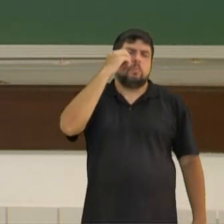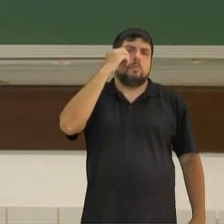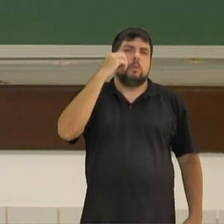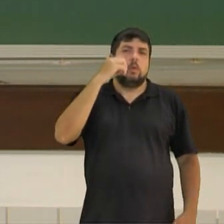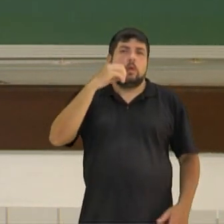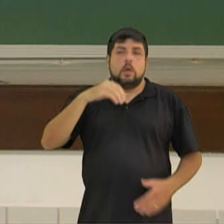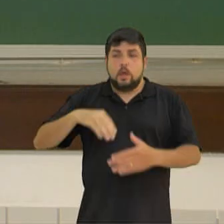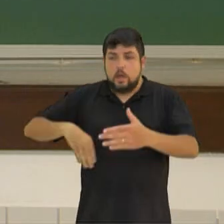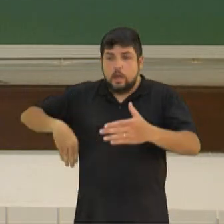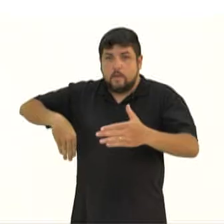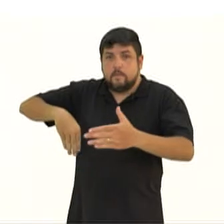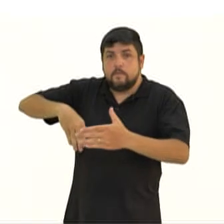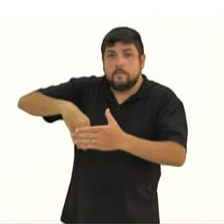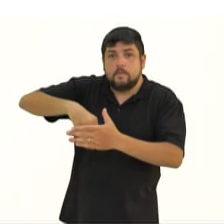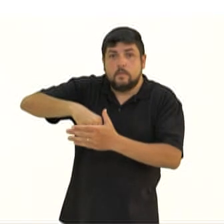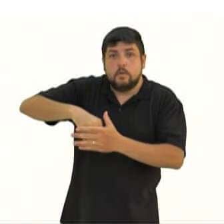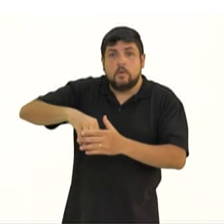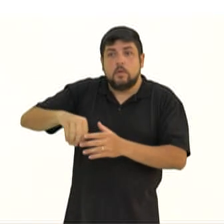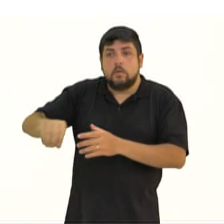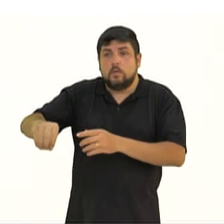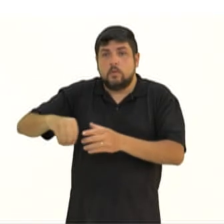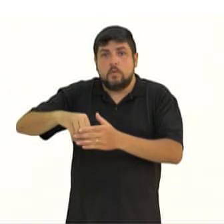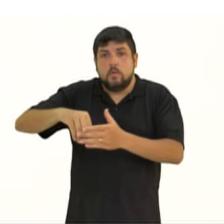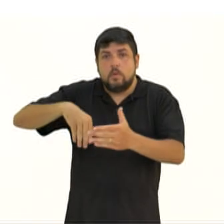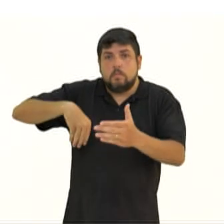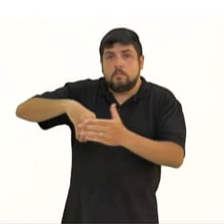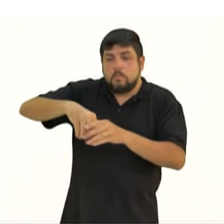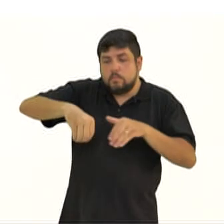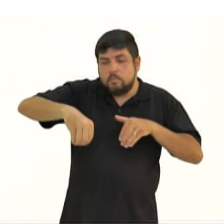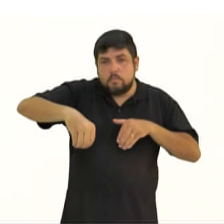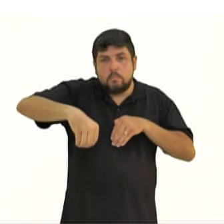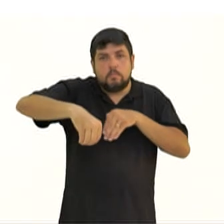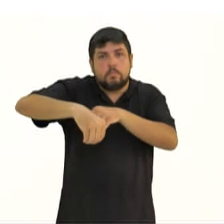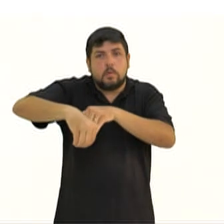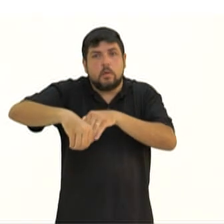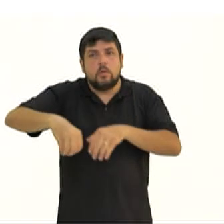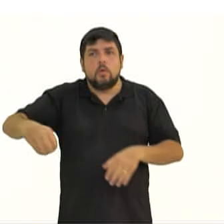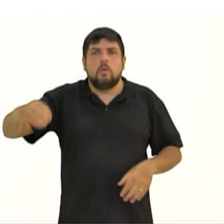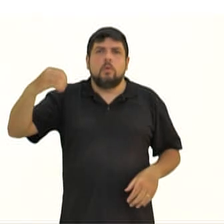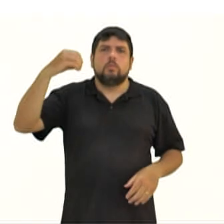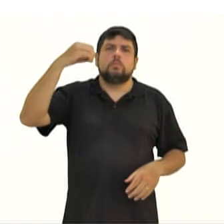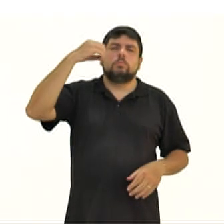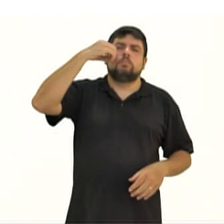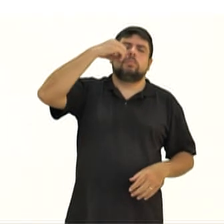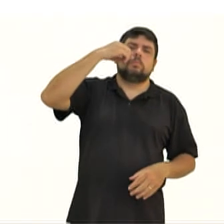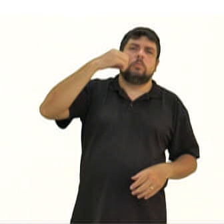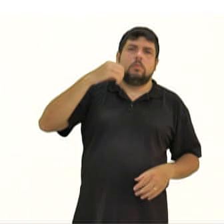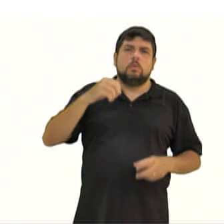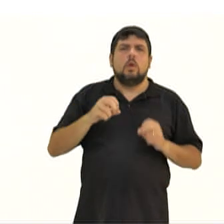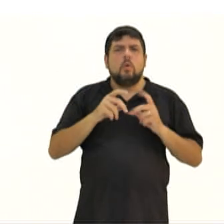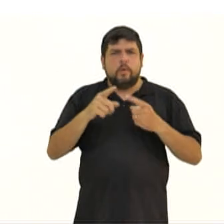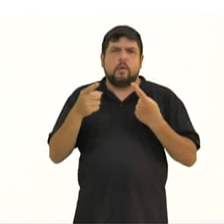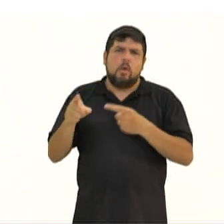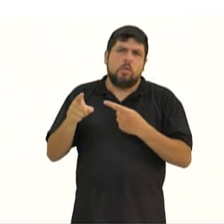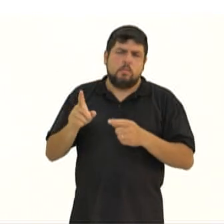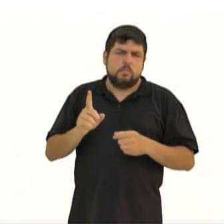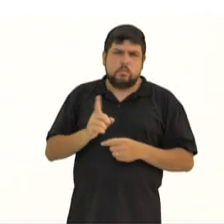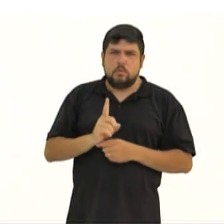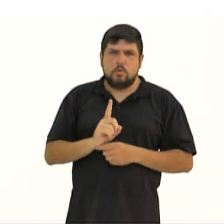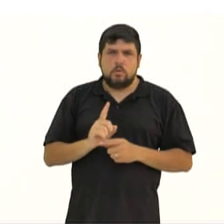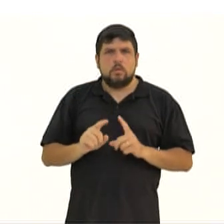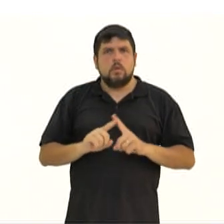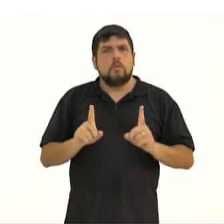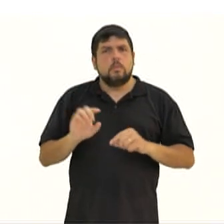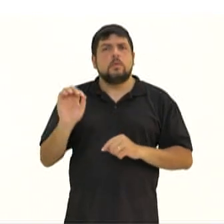a bola acabou chegando no rosto do zagueiro, tá? Claro que não foi por querer, mas é importante ter